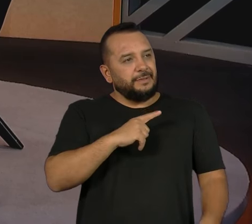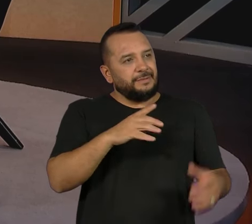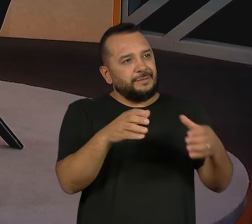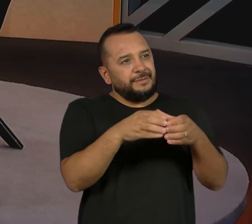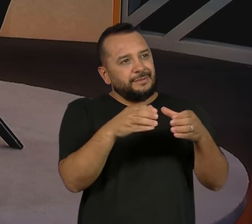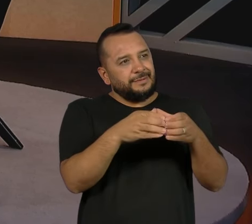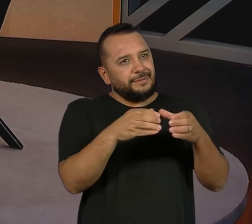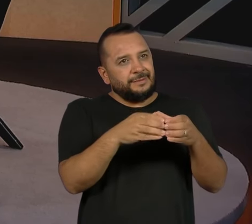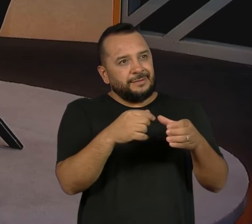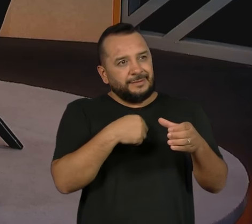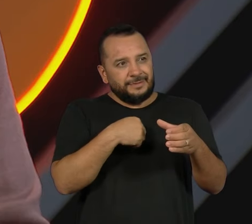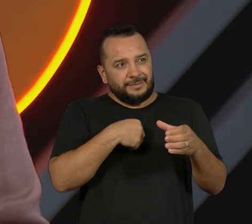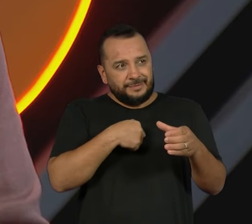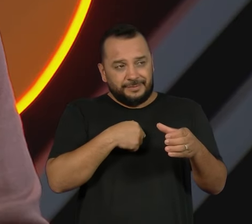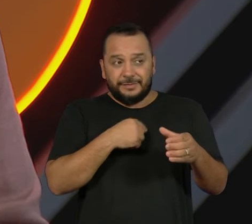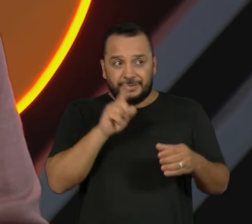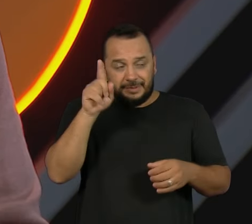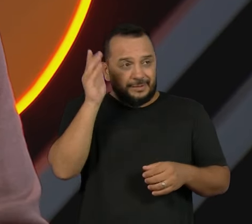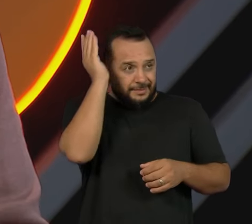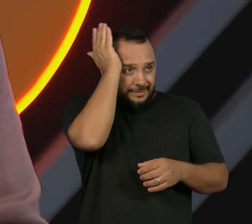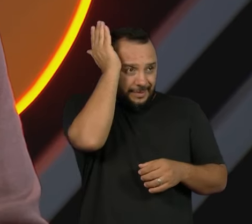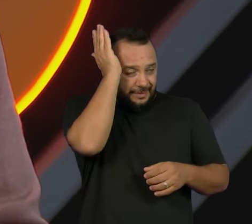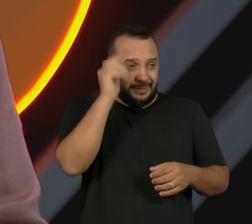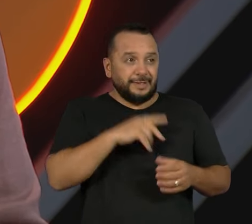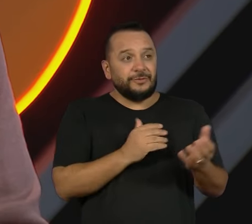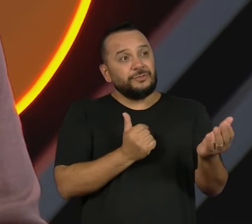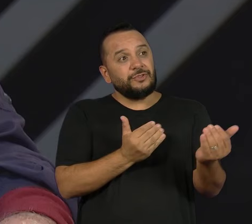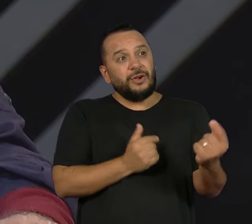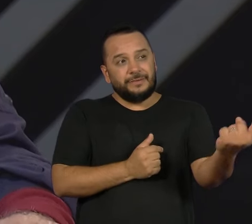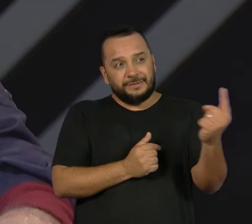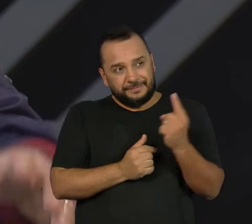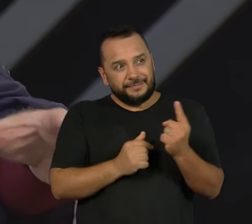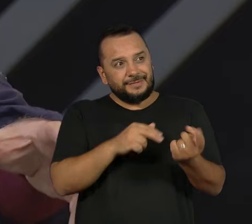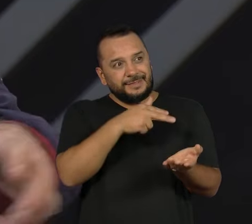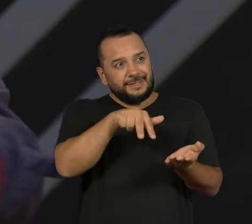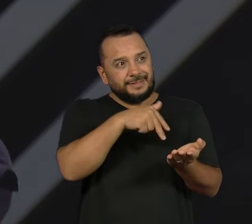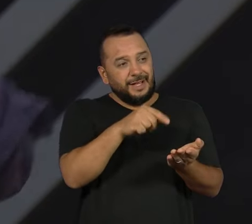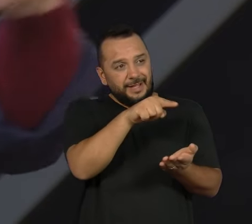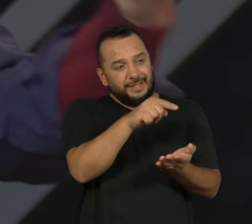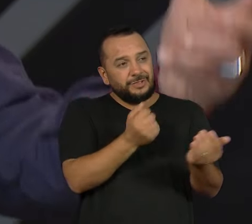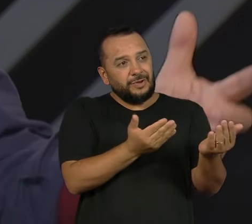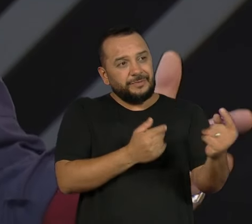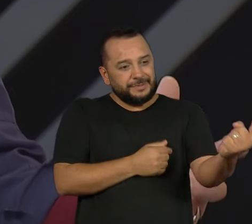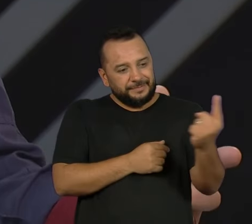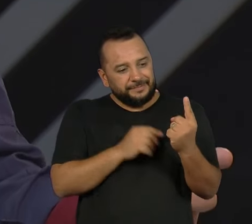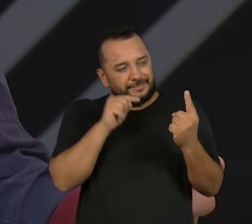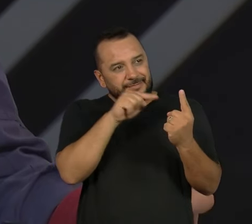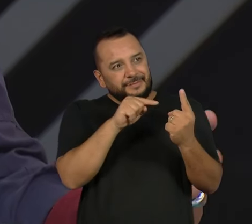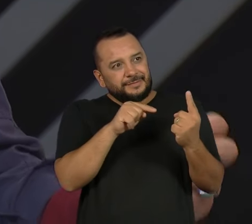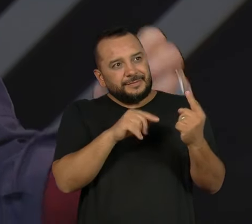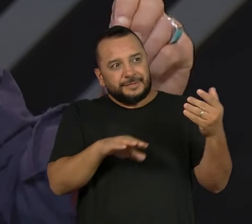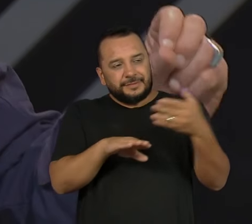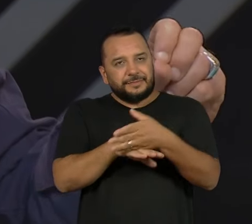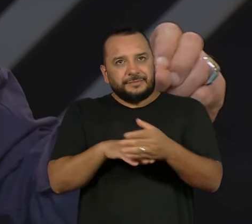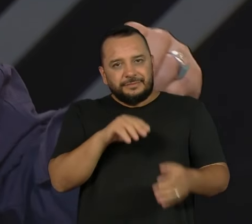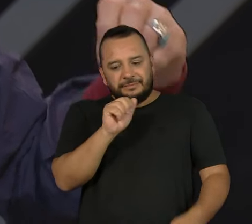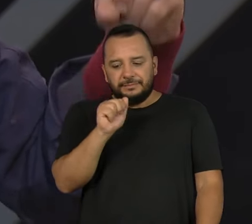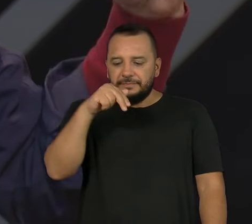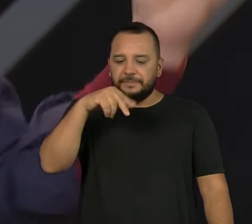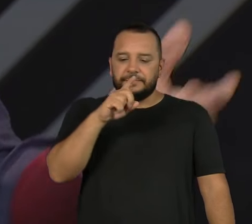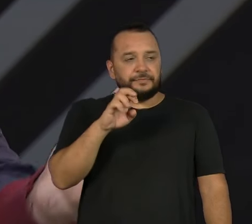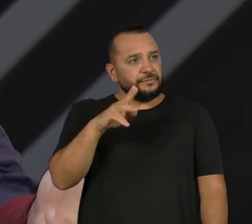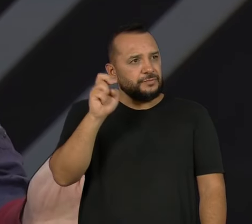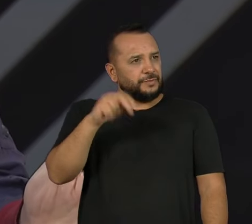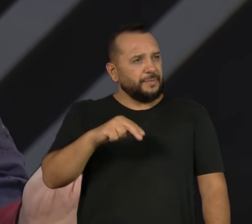fiz Samoade com o Sesc, veio um jovem dançar. E ele entrou, e ele era um dos o Anderson,